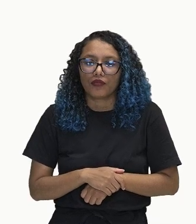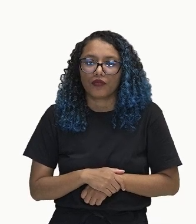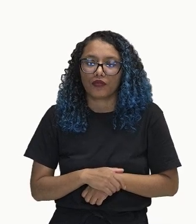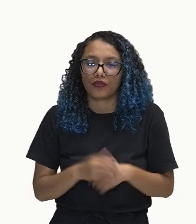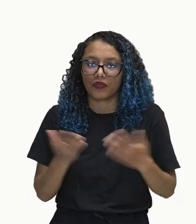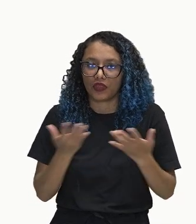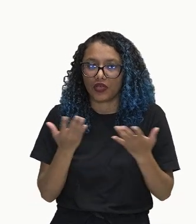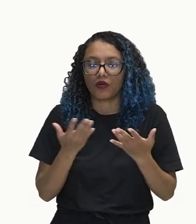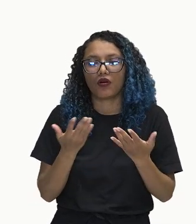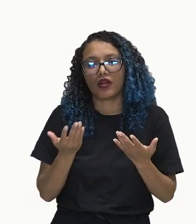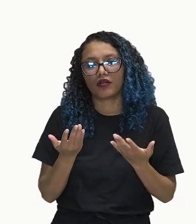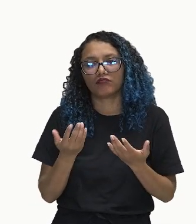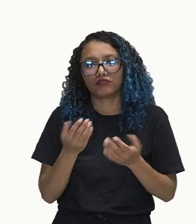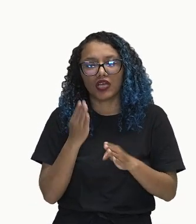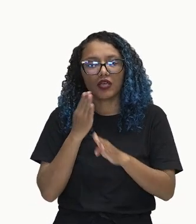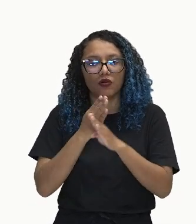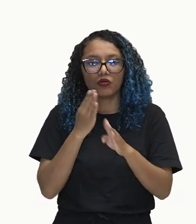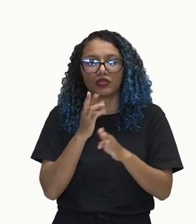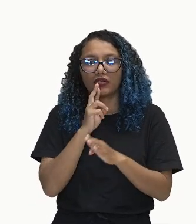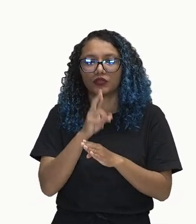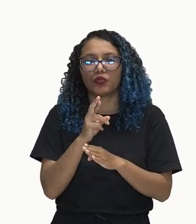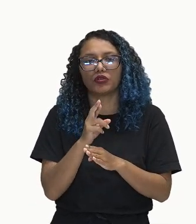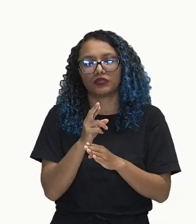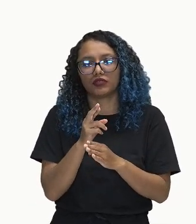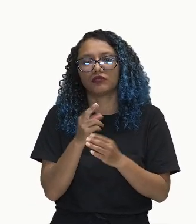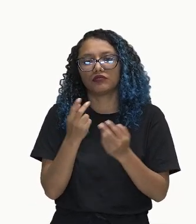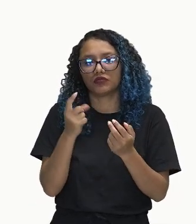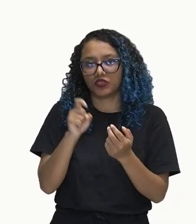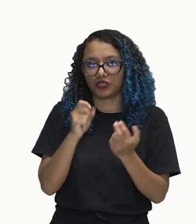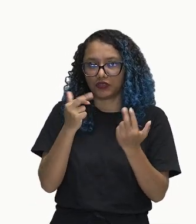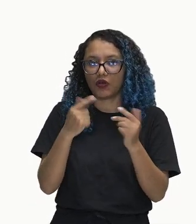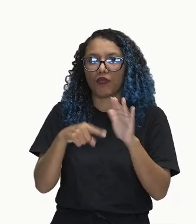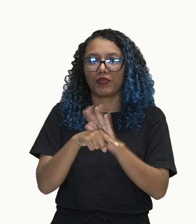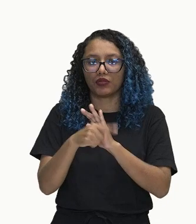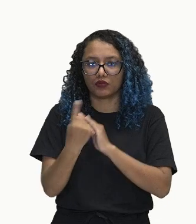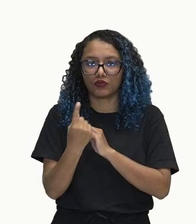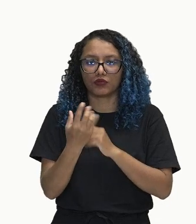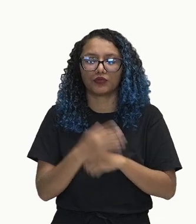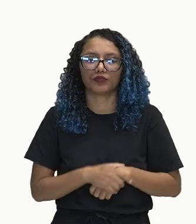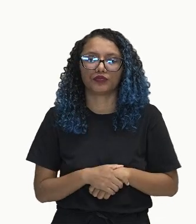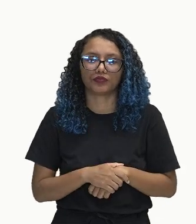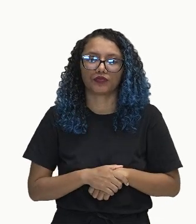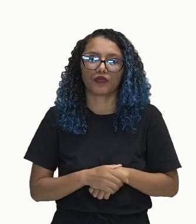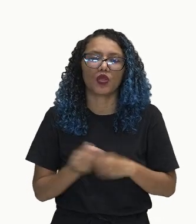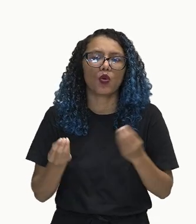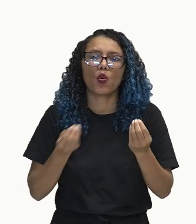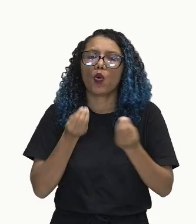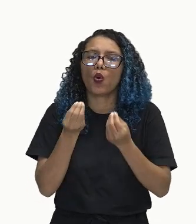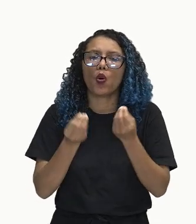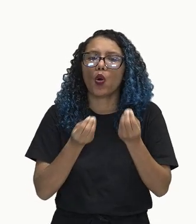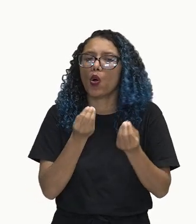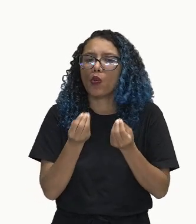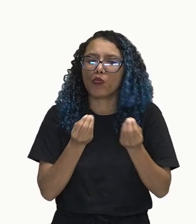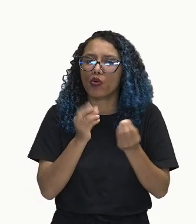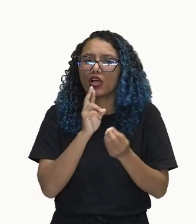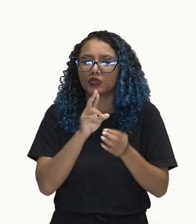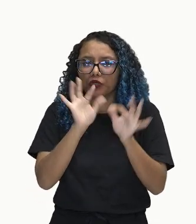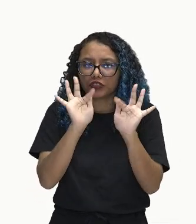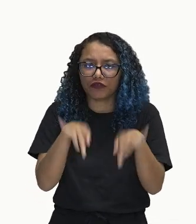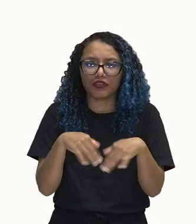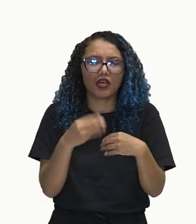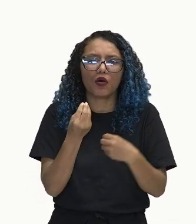a menos 1. Então, como é que eu faço para escrever aqui a solução dessa